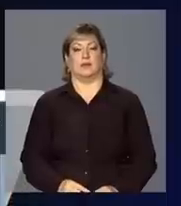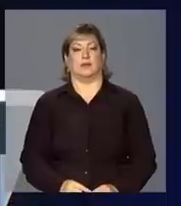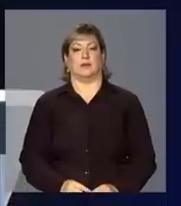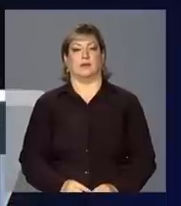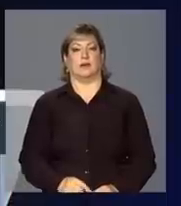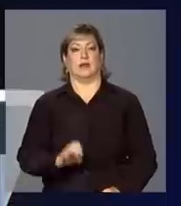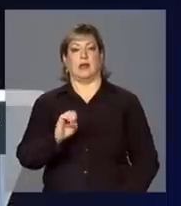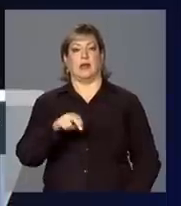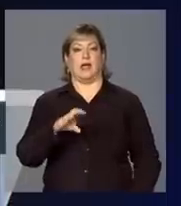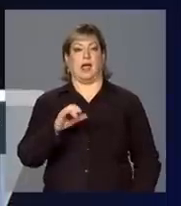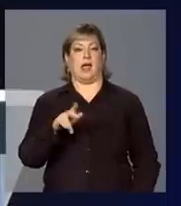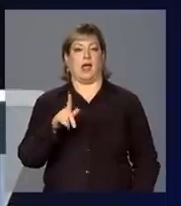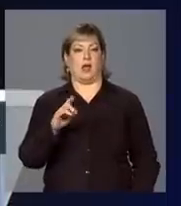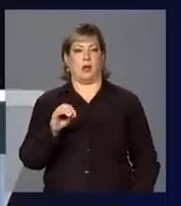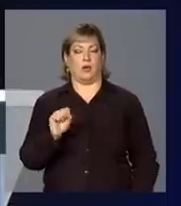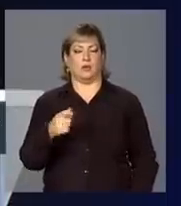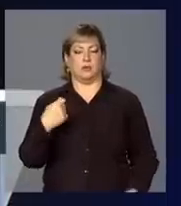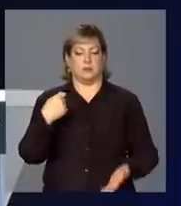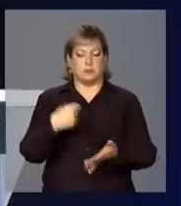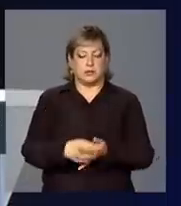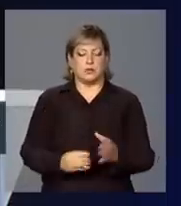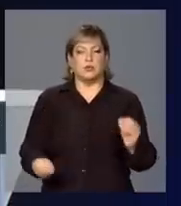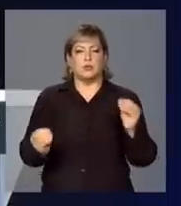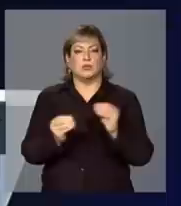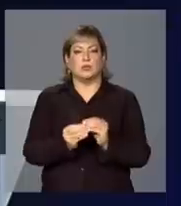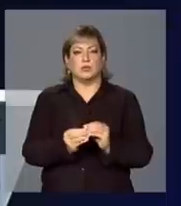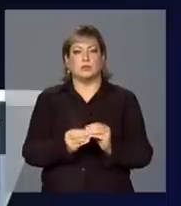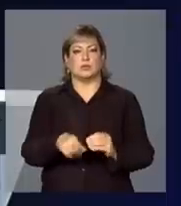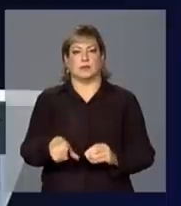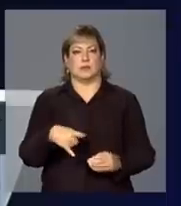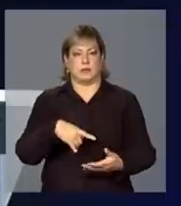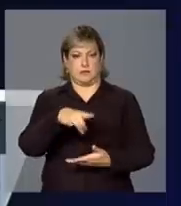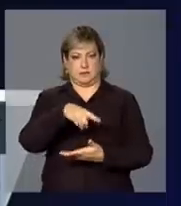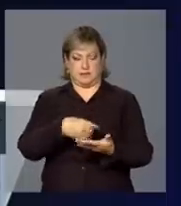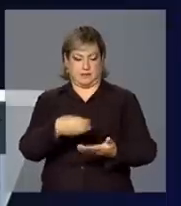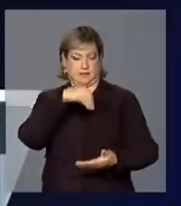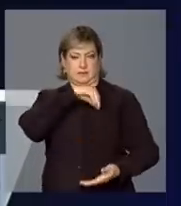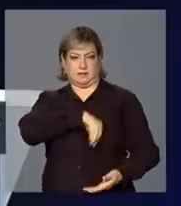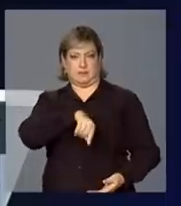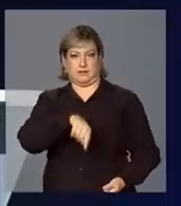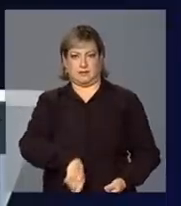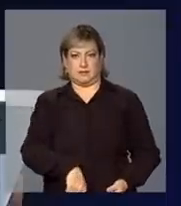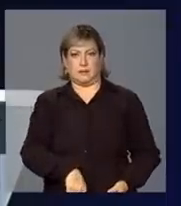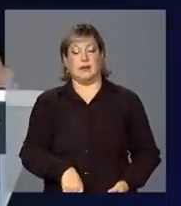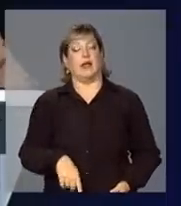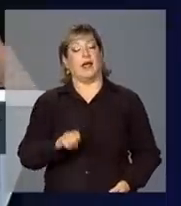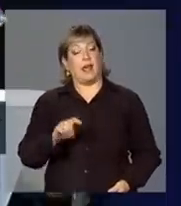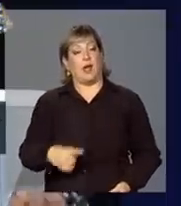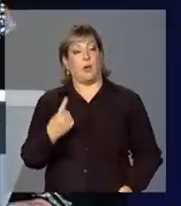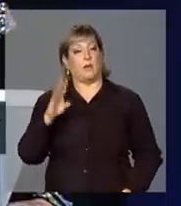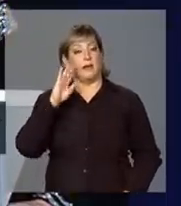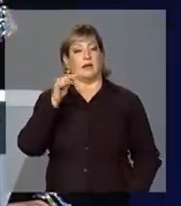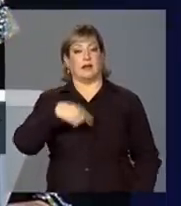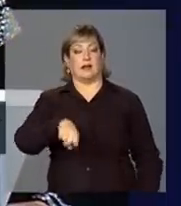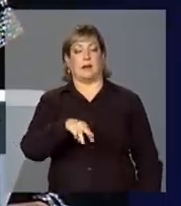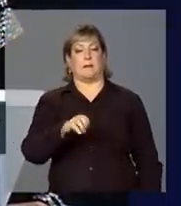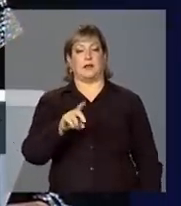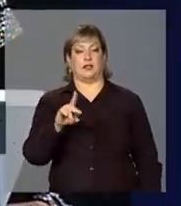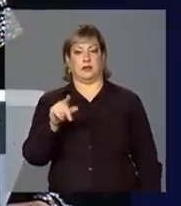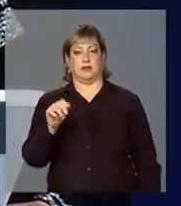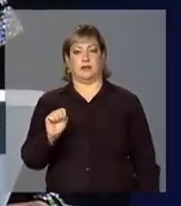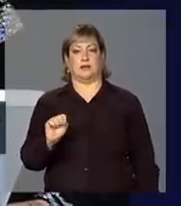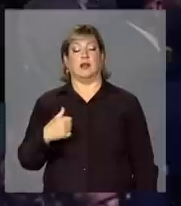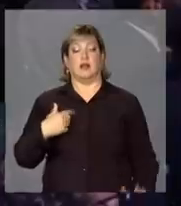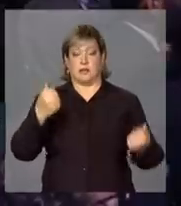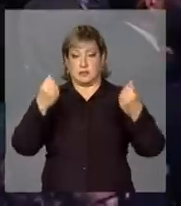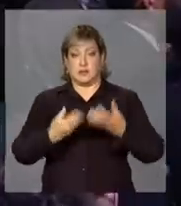dos encargos na folha de pagamento é uma dessas medidas. E eu vou dizer para os senhores por que ela é uma